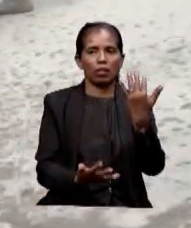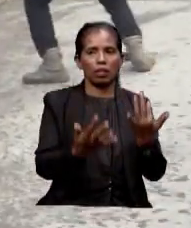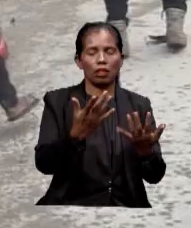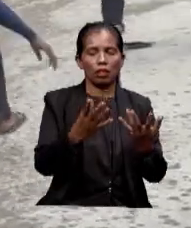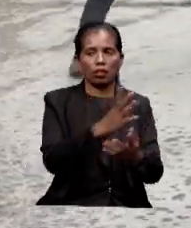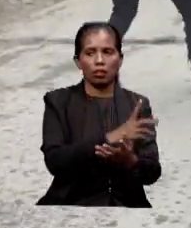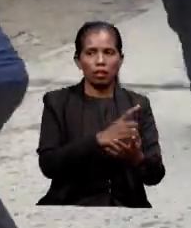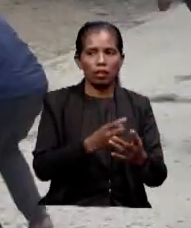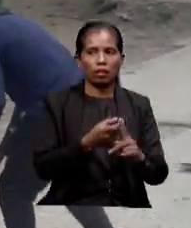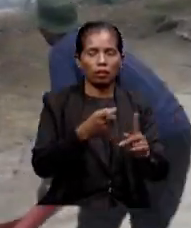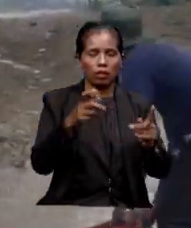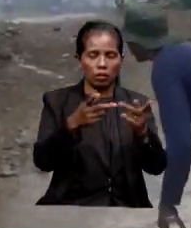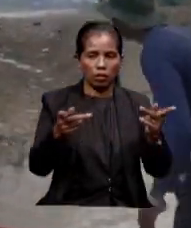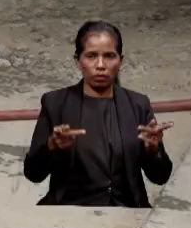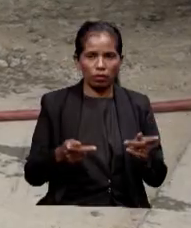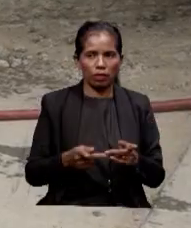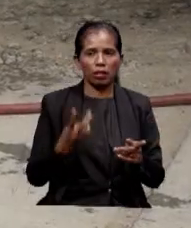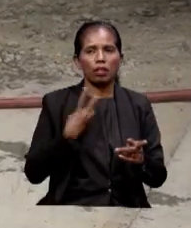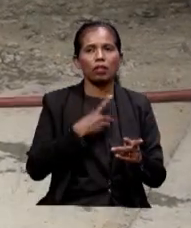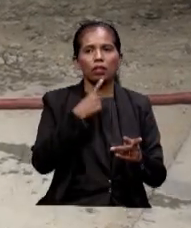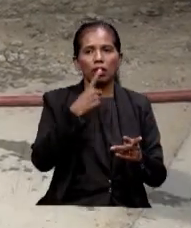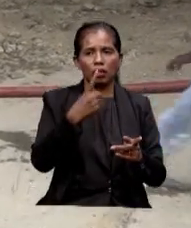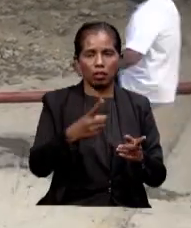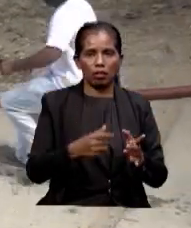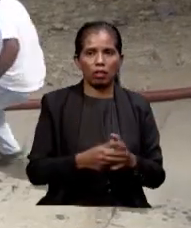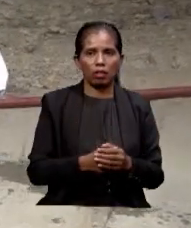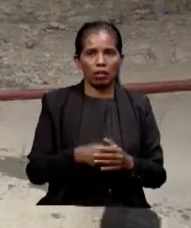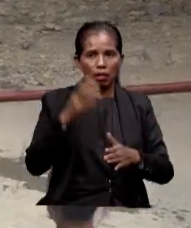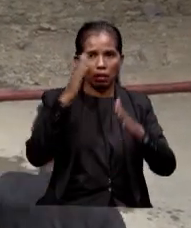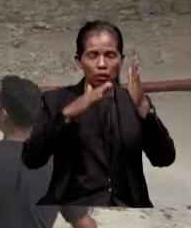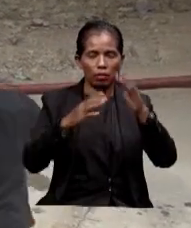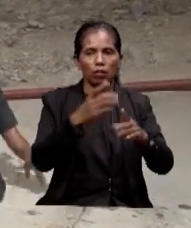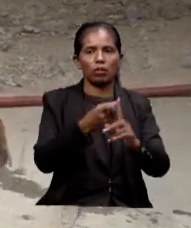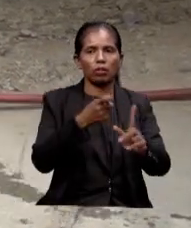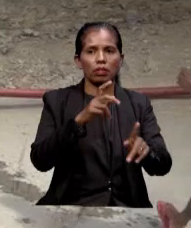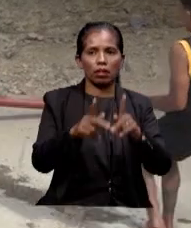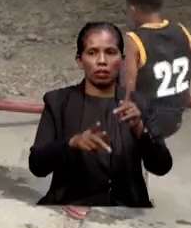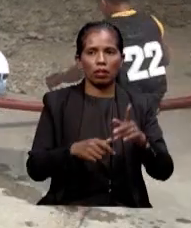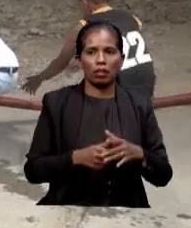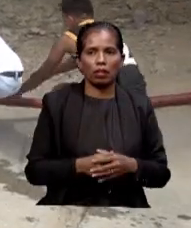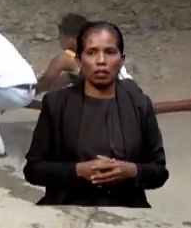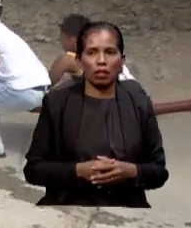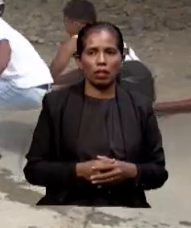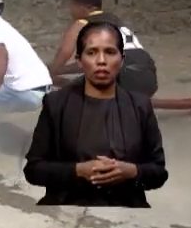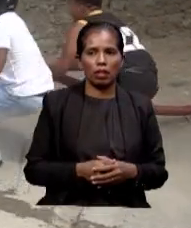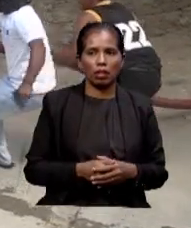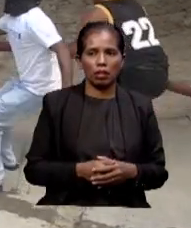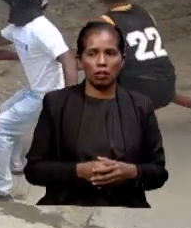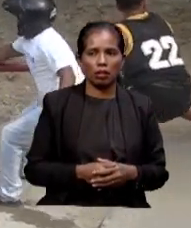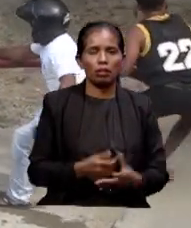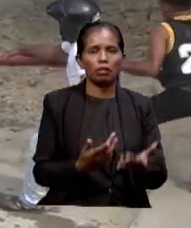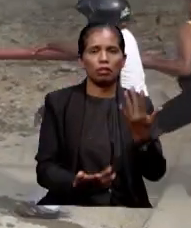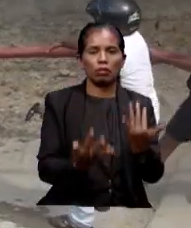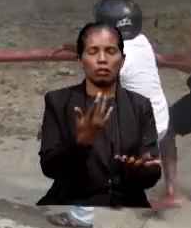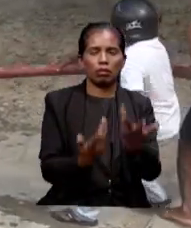abrança nene o se fato ainda não é mas can seita determinante o se acontecimento descuido se é maninha a suci da né a gente começa lá que